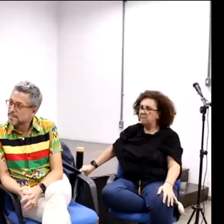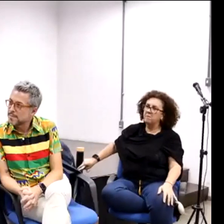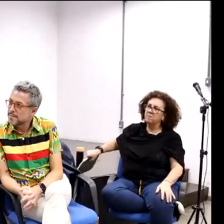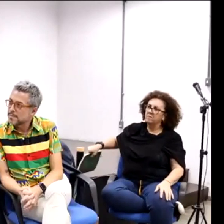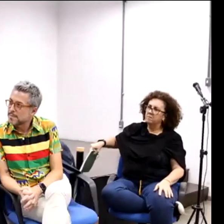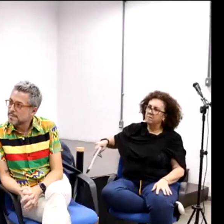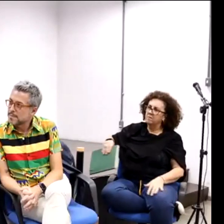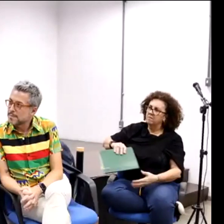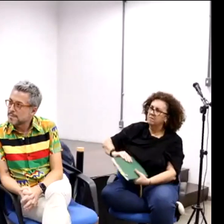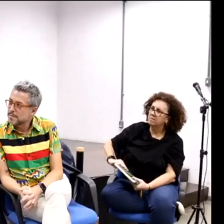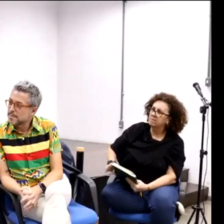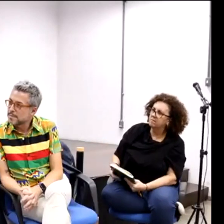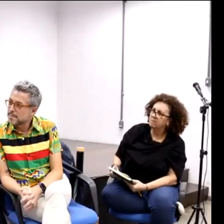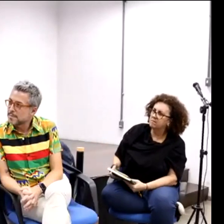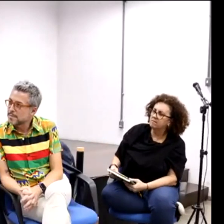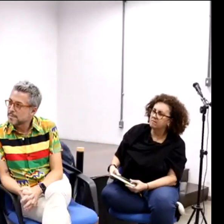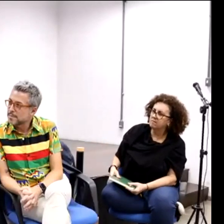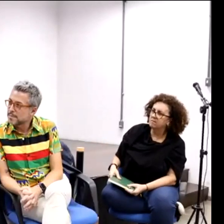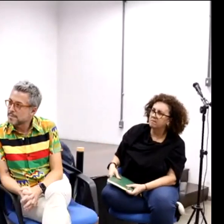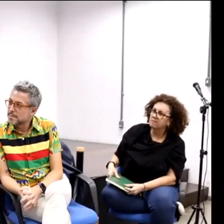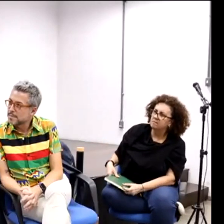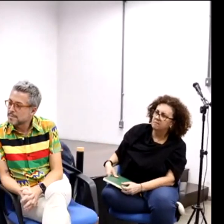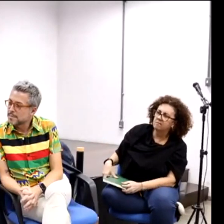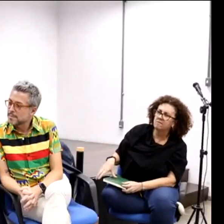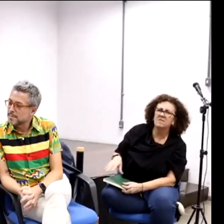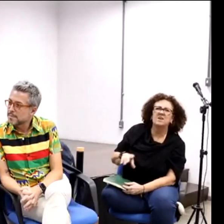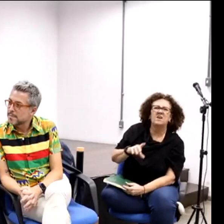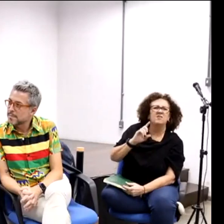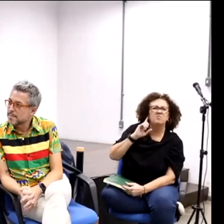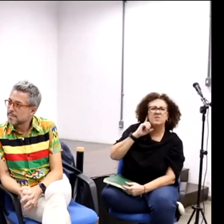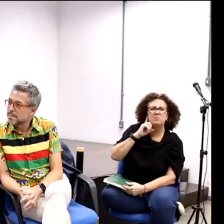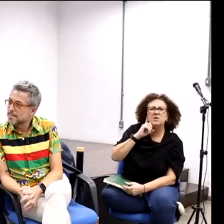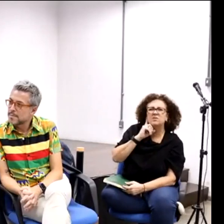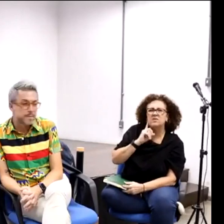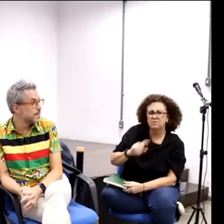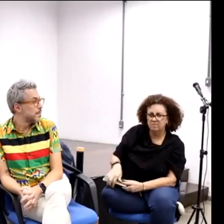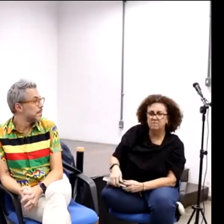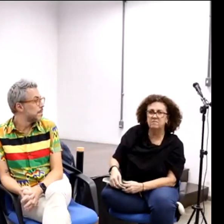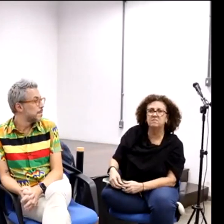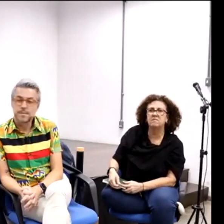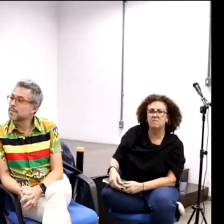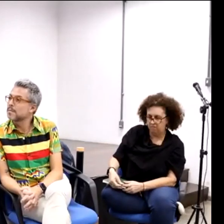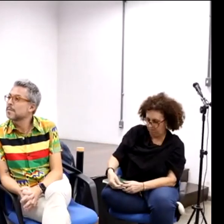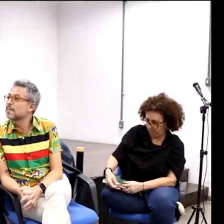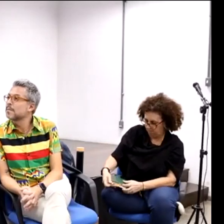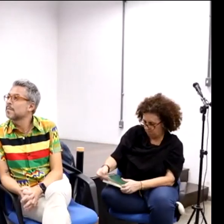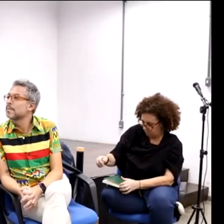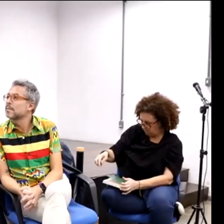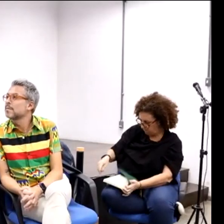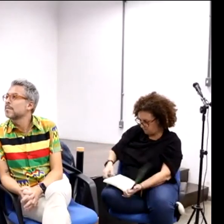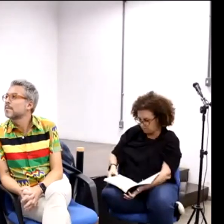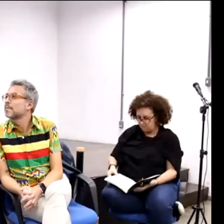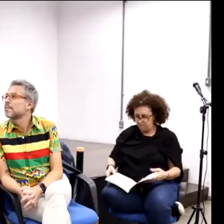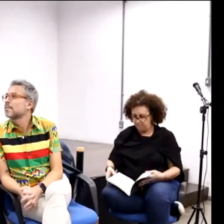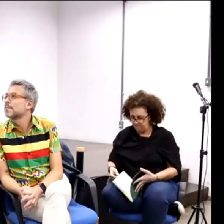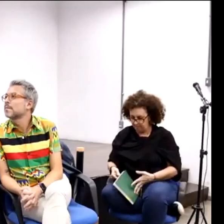branco. Estou vestido com a camisa amarela, calça preta, uma camiseta por dentro preta e usando óculos também